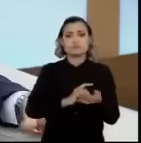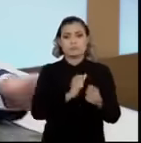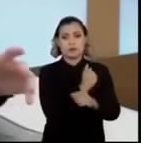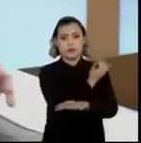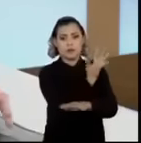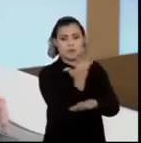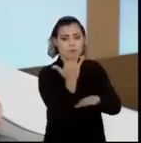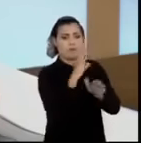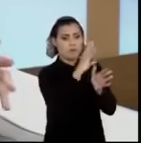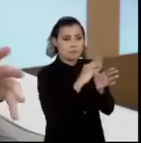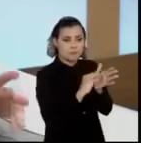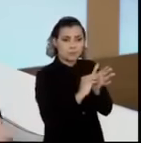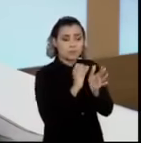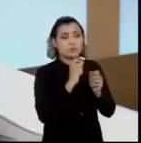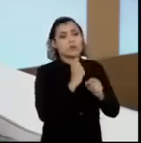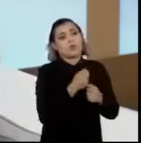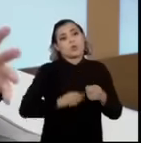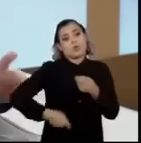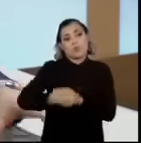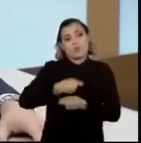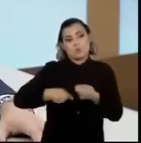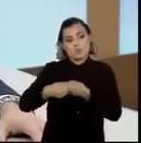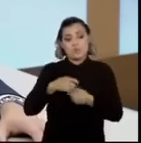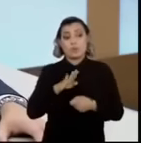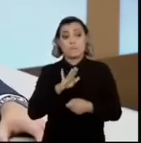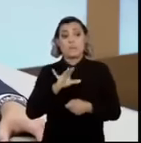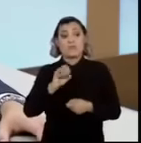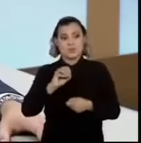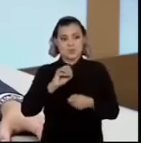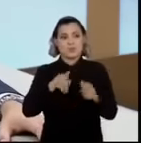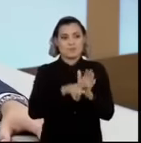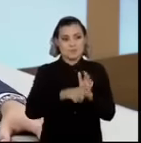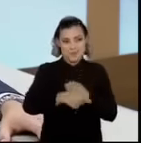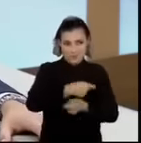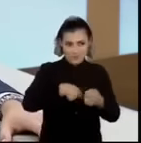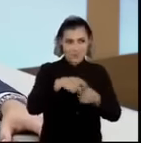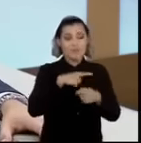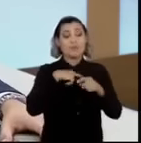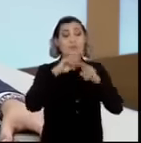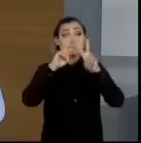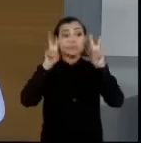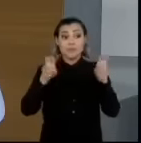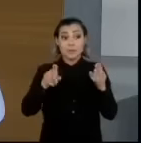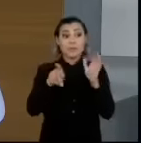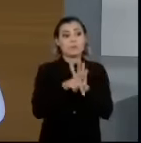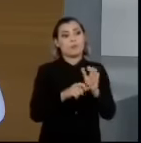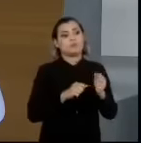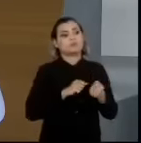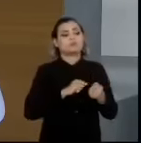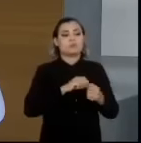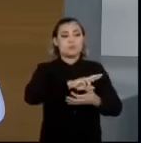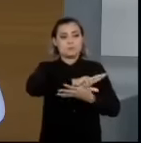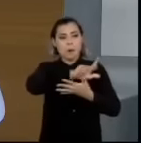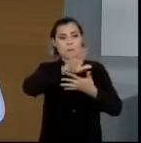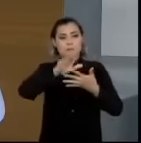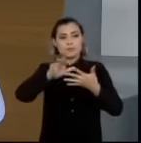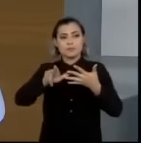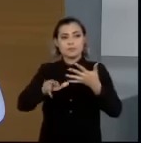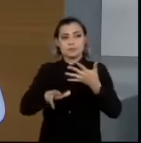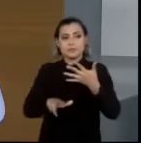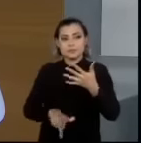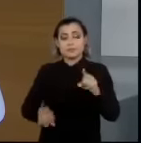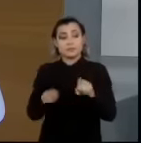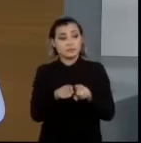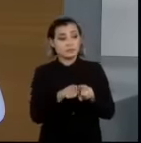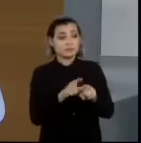é economia, bioeconomia, todos os recursos ligados à biodiversidade. Entretanto, acho que para